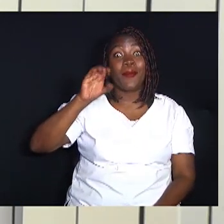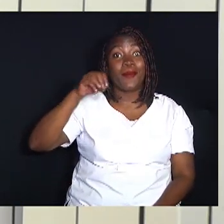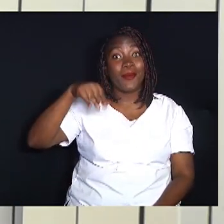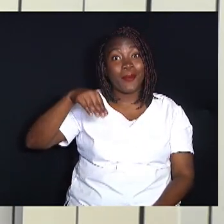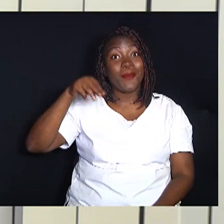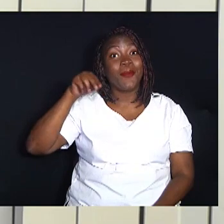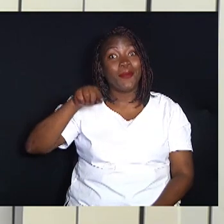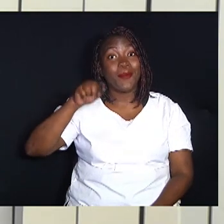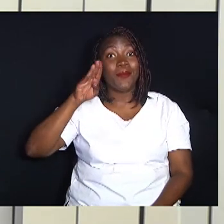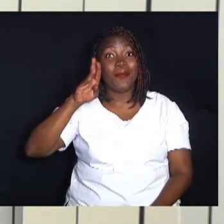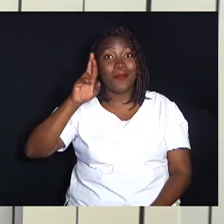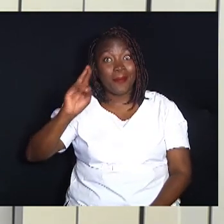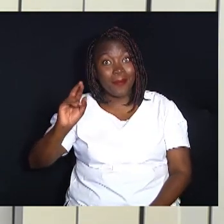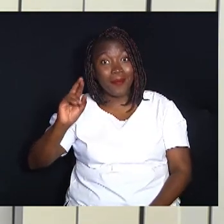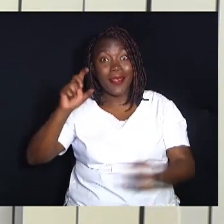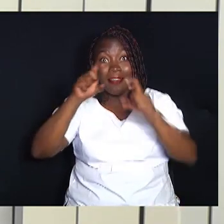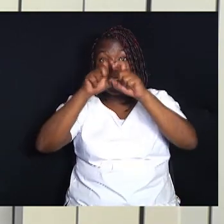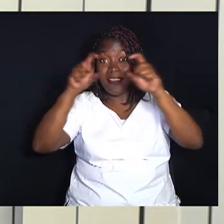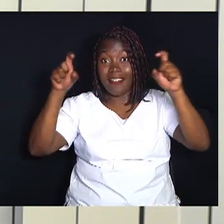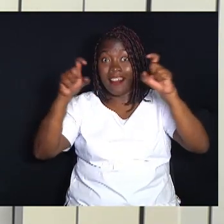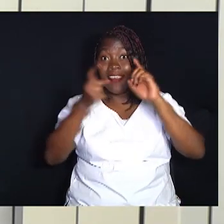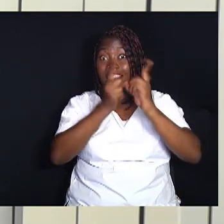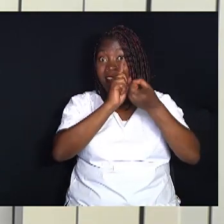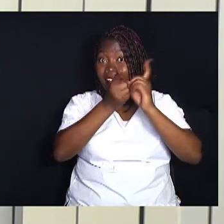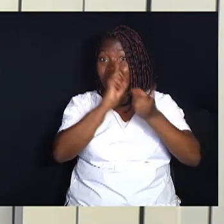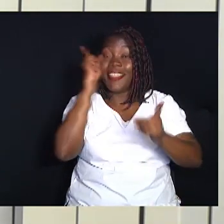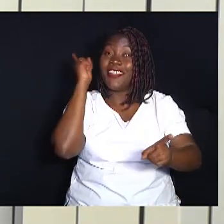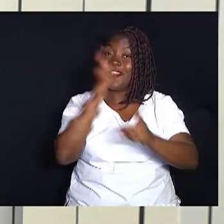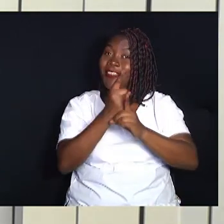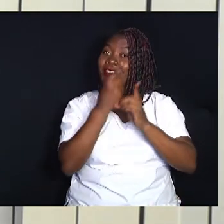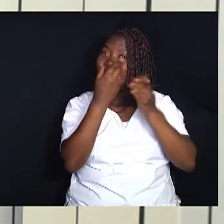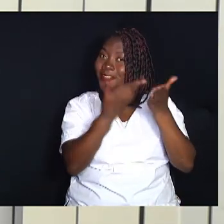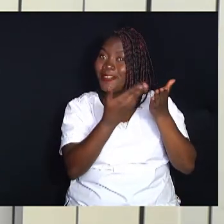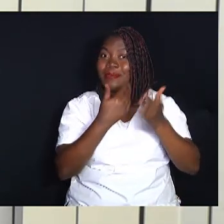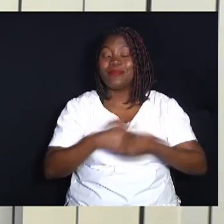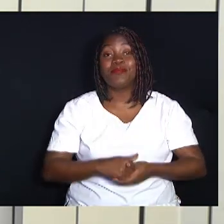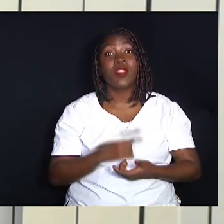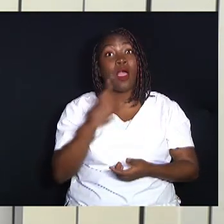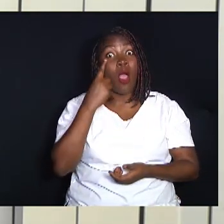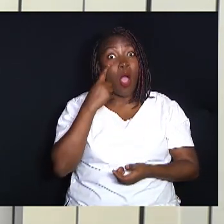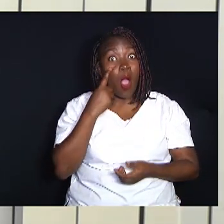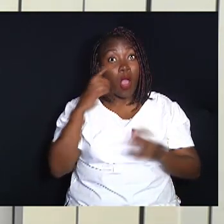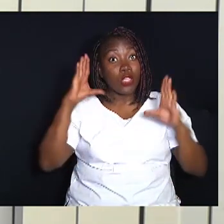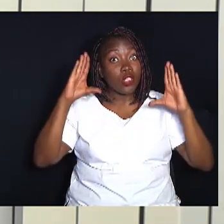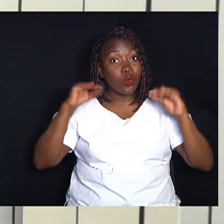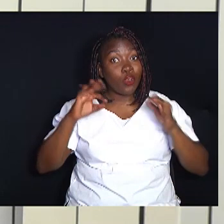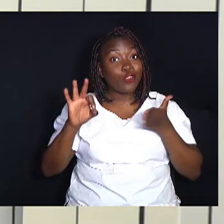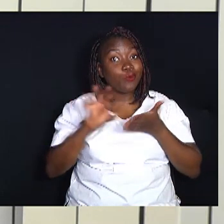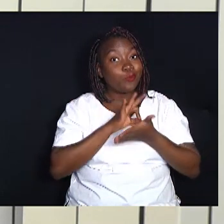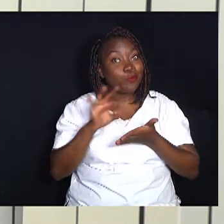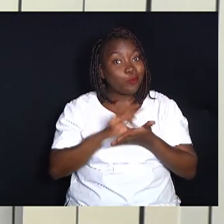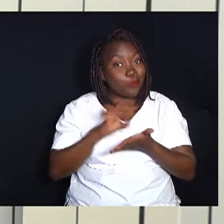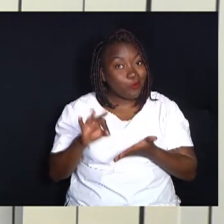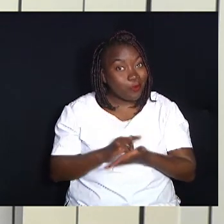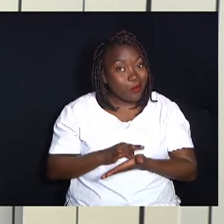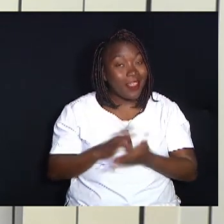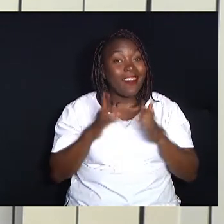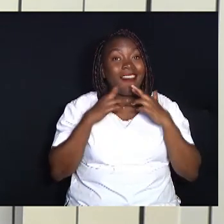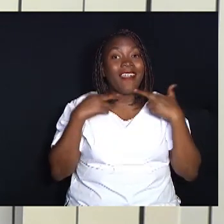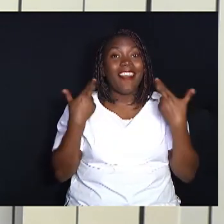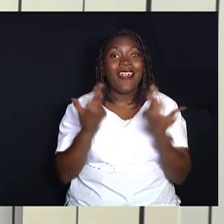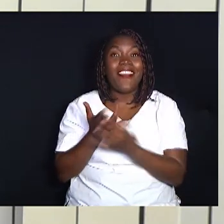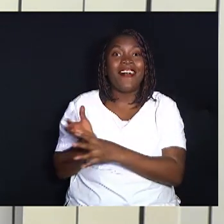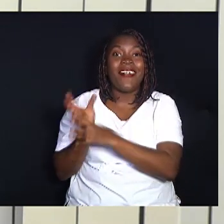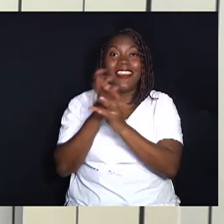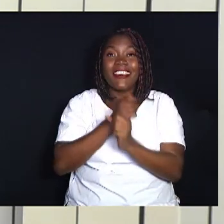na aba Trânsito e você encontra este plano. Olha só, Noite de Autógrafos reúne